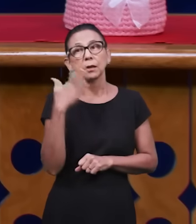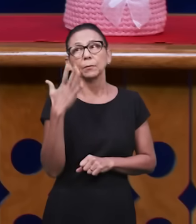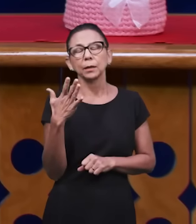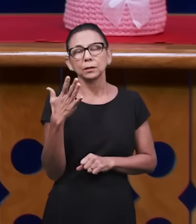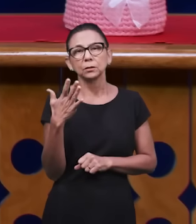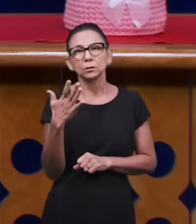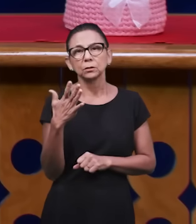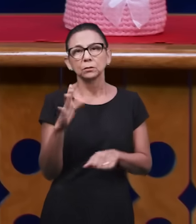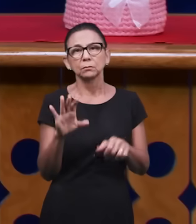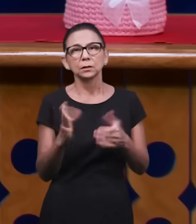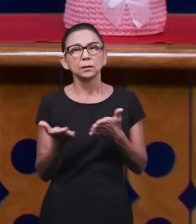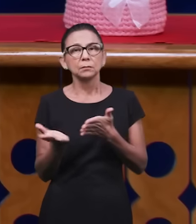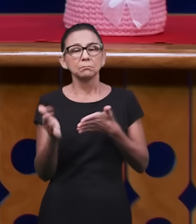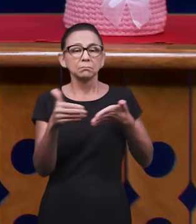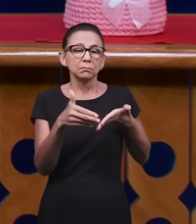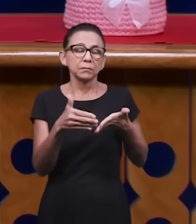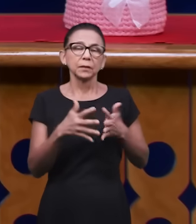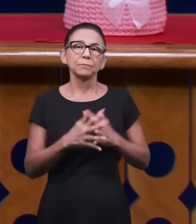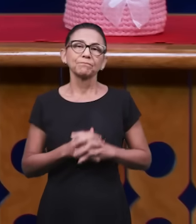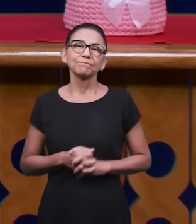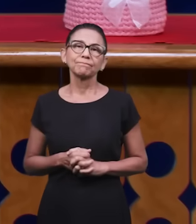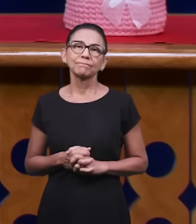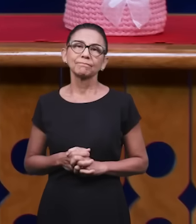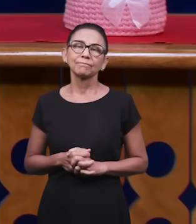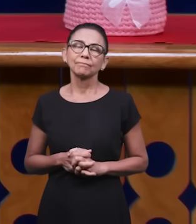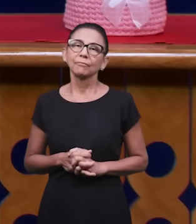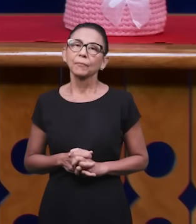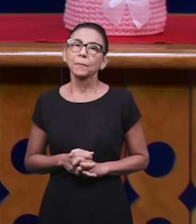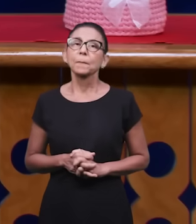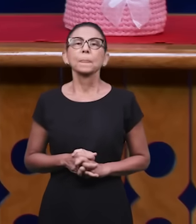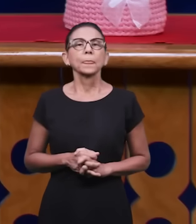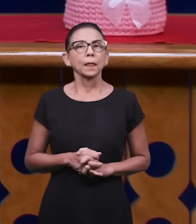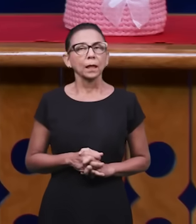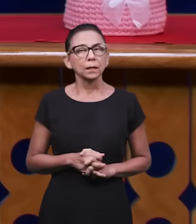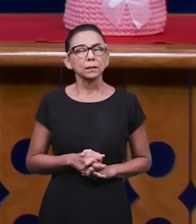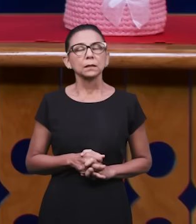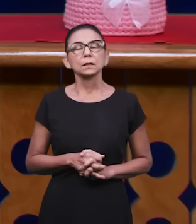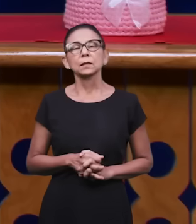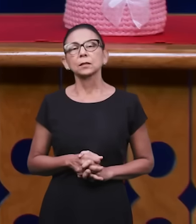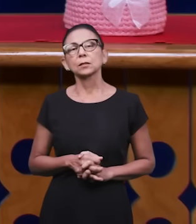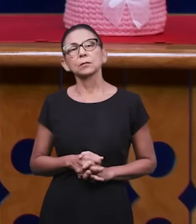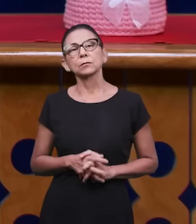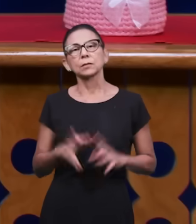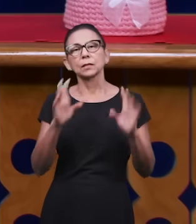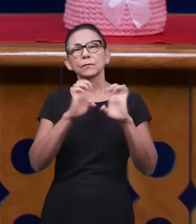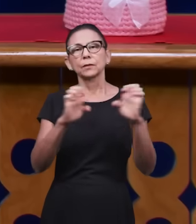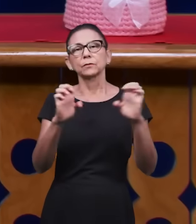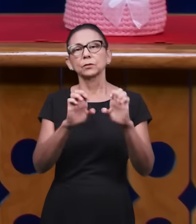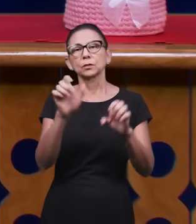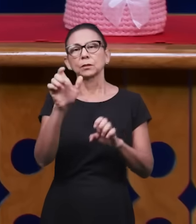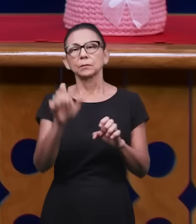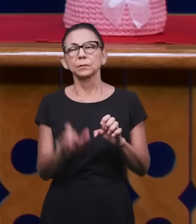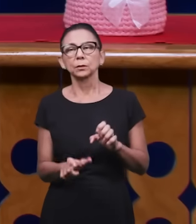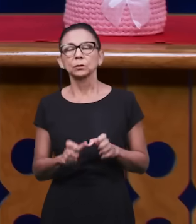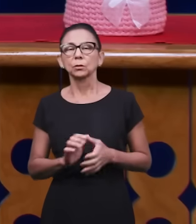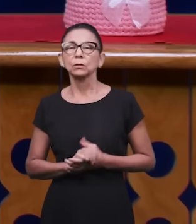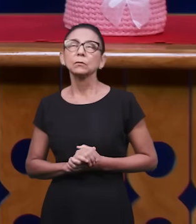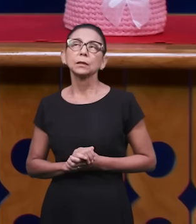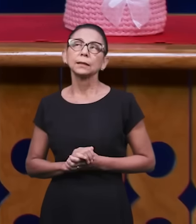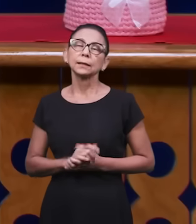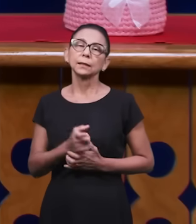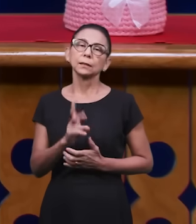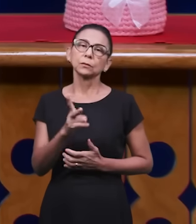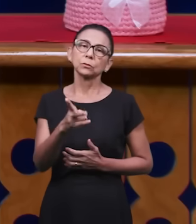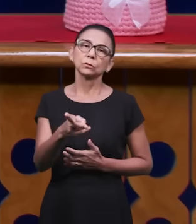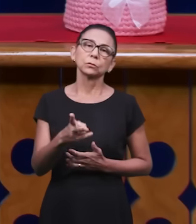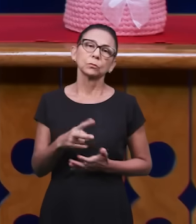Mas não é isso que o Senhor deseja. O Senhor deseja que o fruto permaneça. Fazer o fruto permanecer muitas vezes vai depender de renúncia ou vai depender